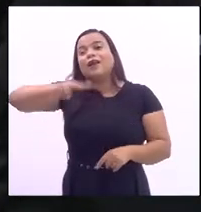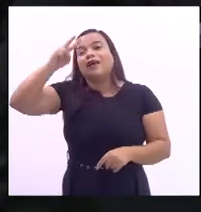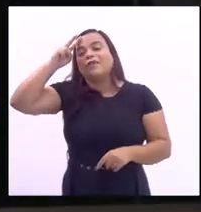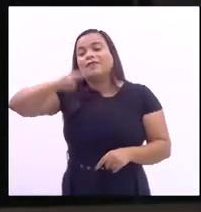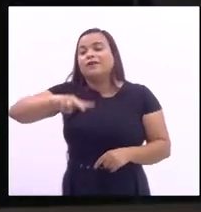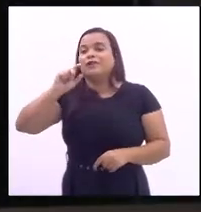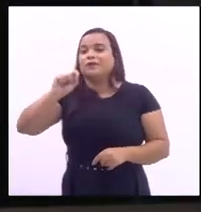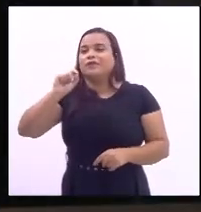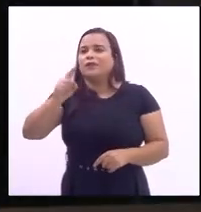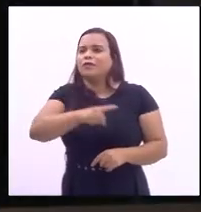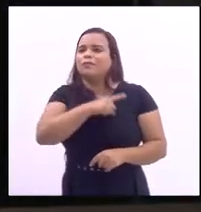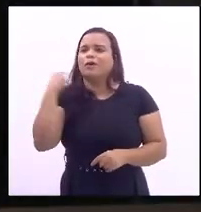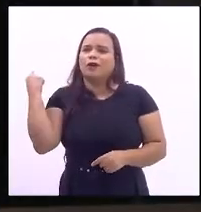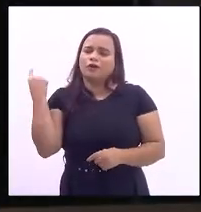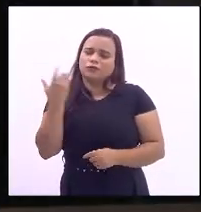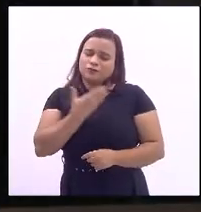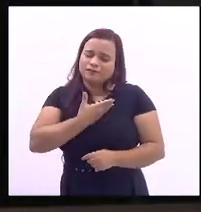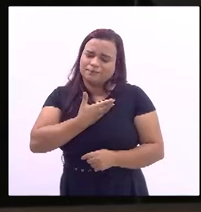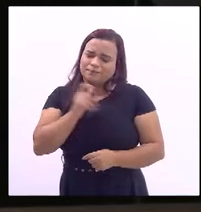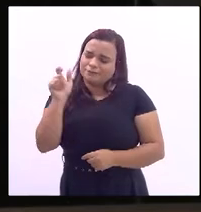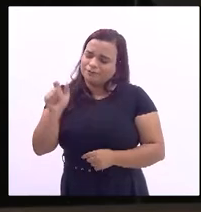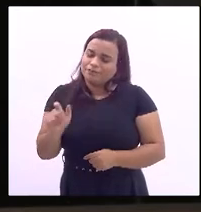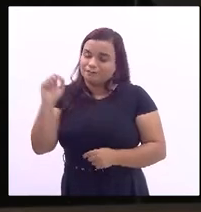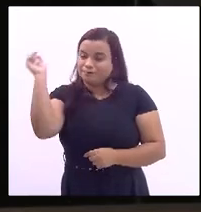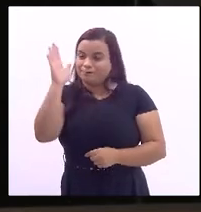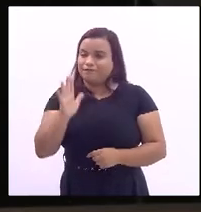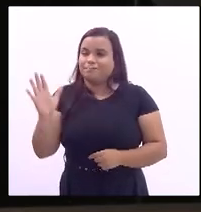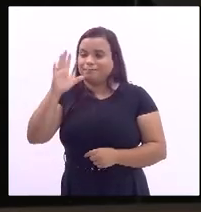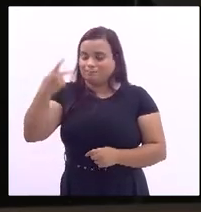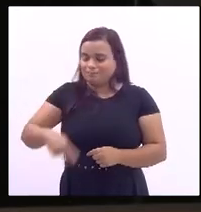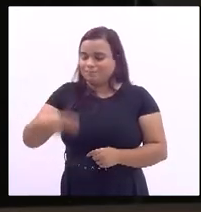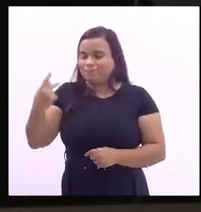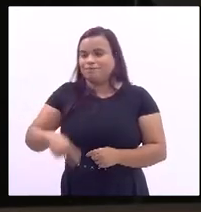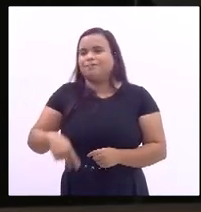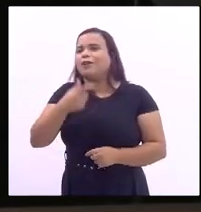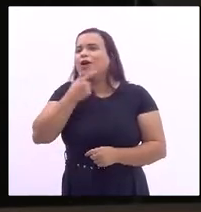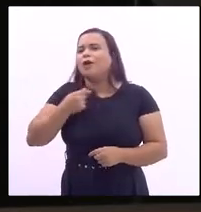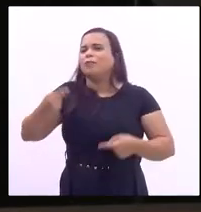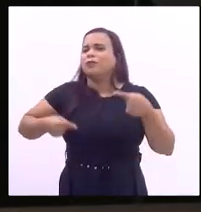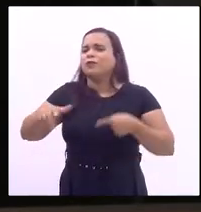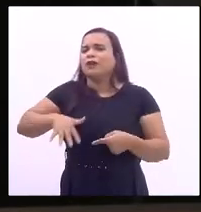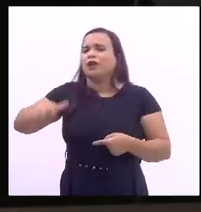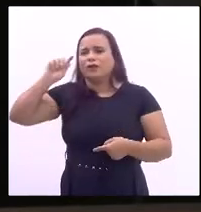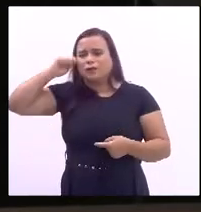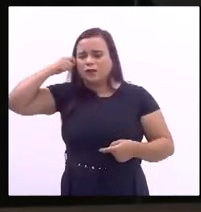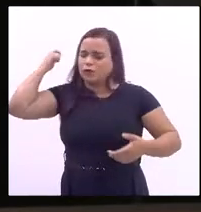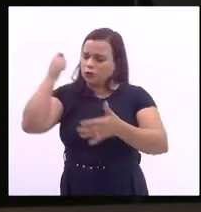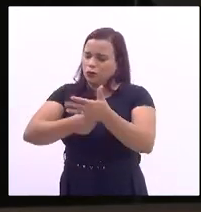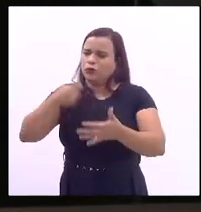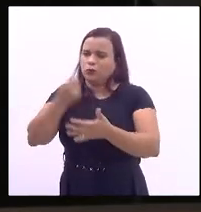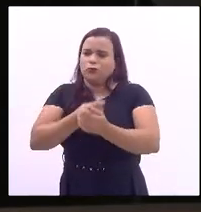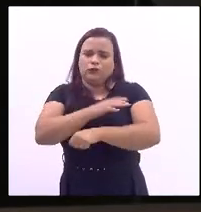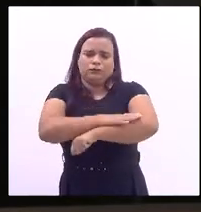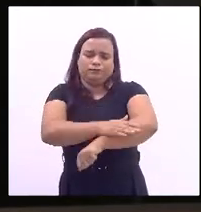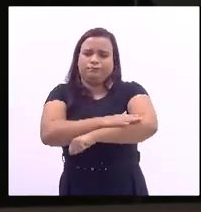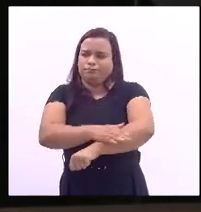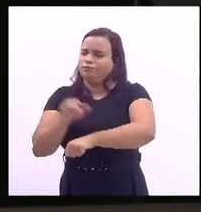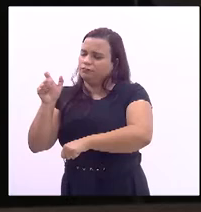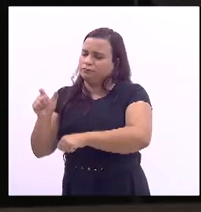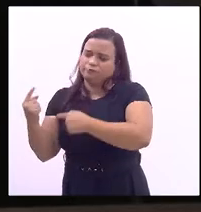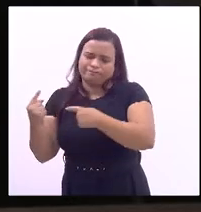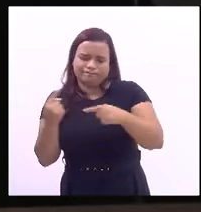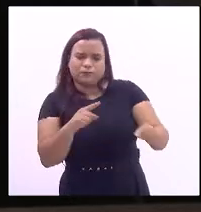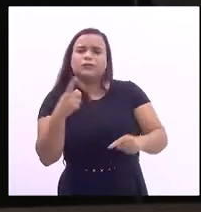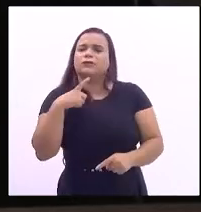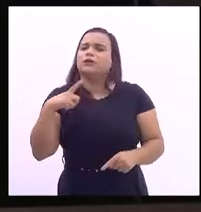aqui dos a morte de um grande o nego de um homem político de um negro que lutou contra o racismo e hoje